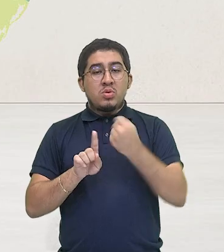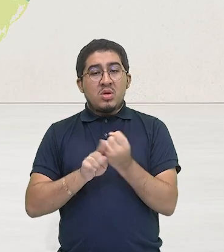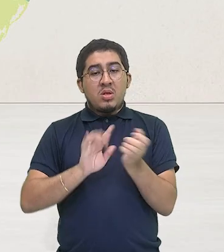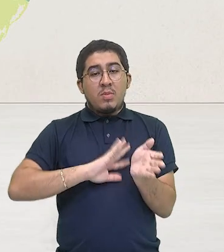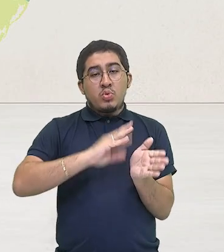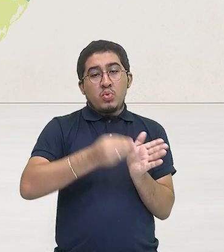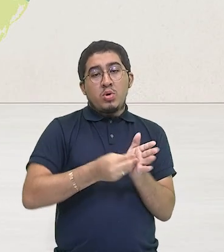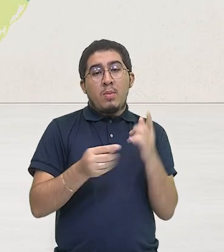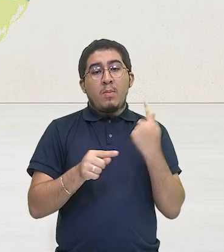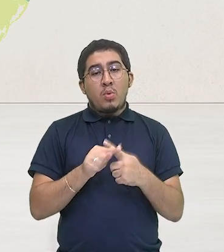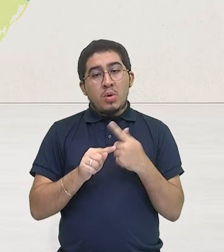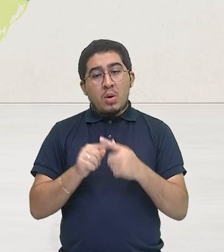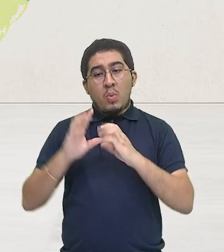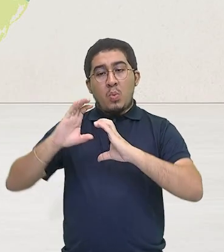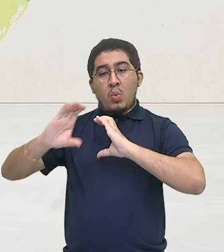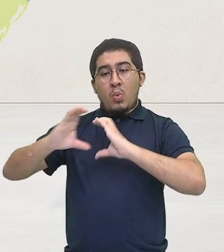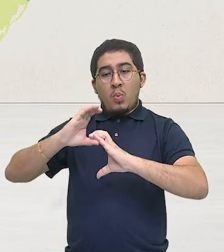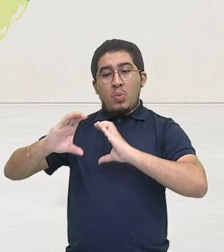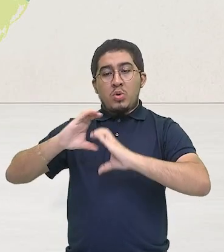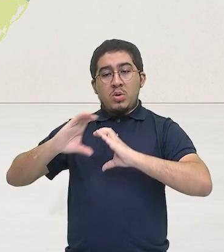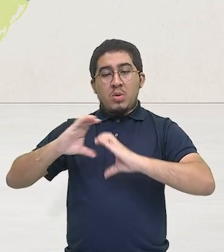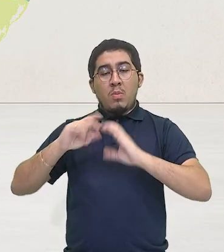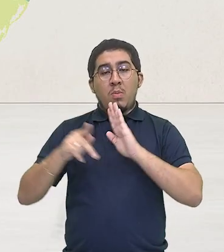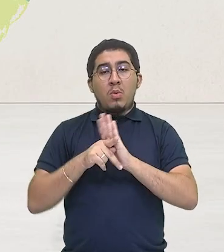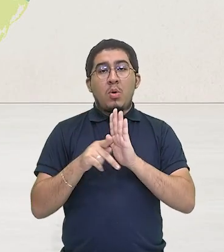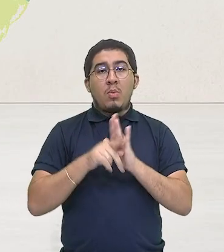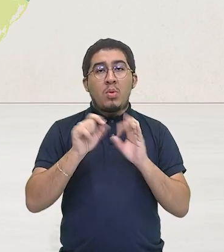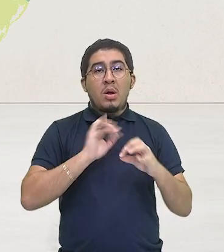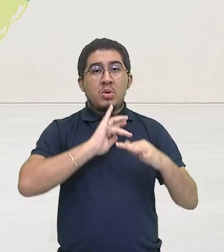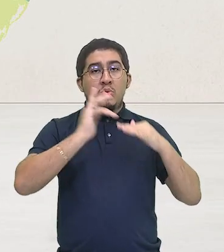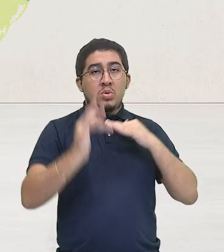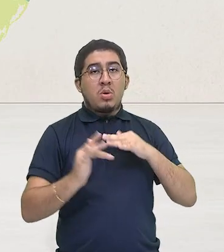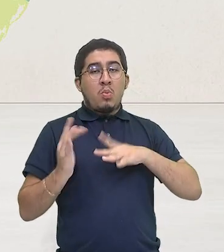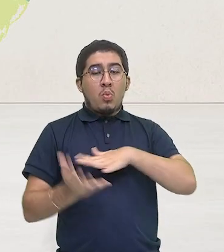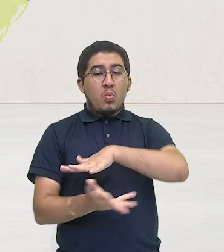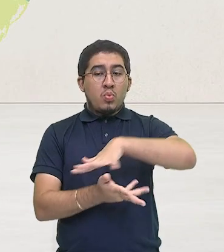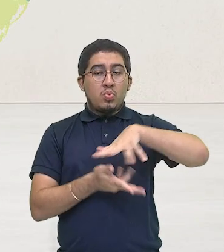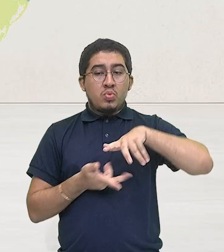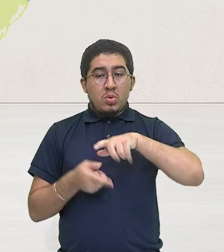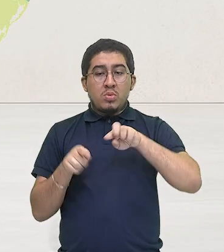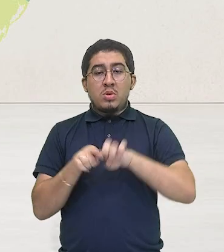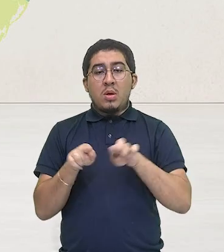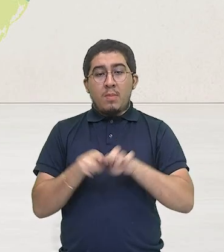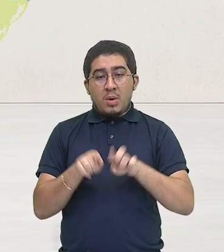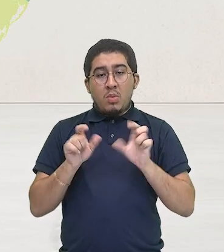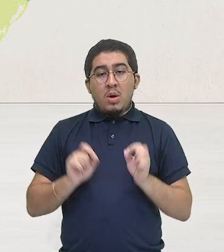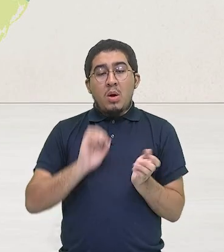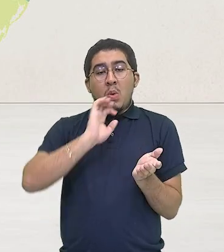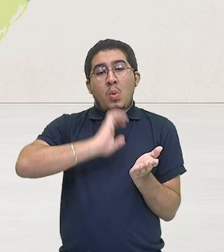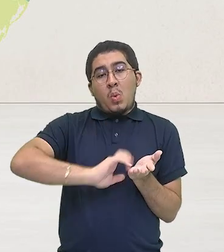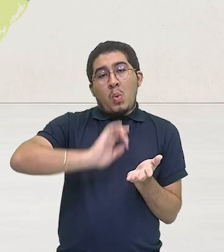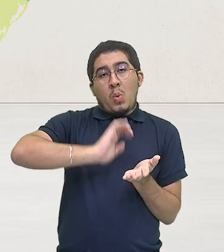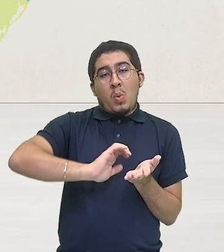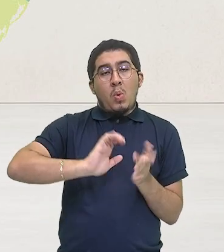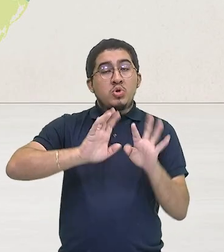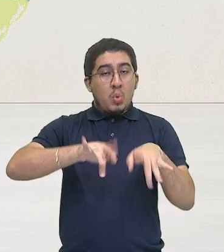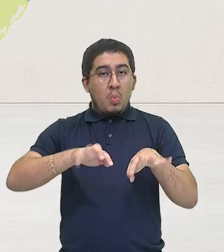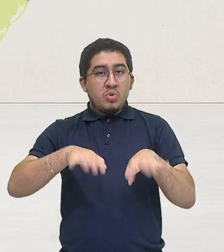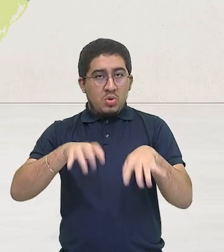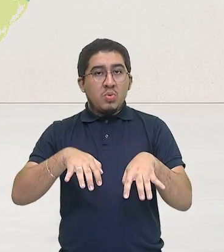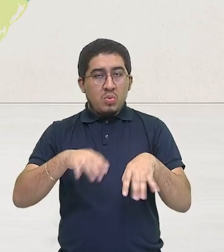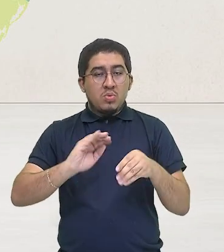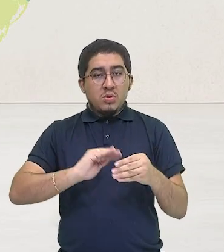Amazônia, porque a comunicação via rede mundial de computadores está